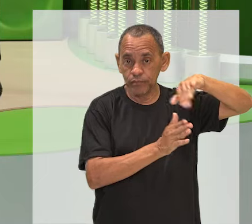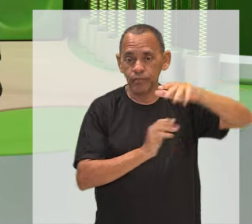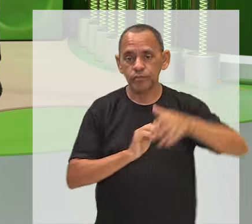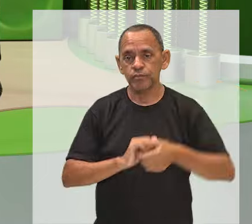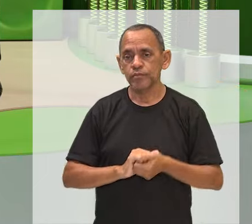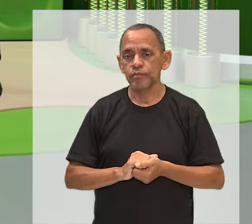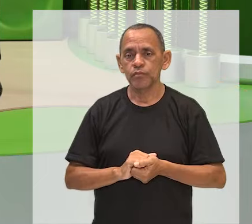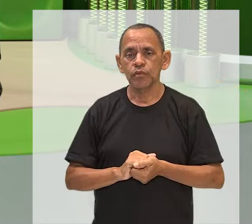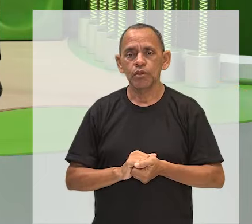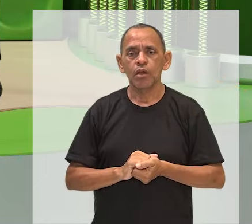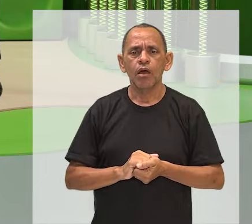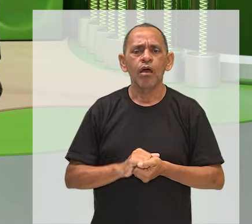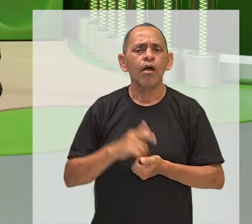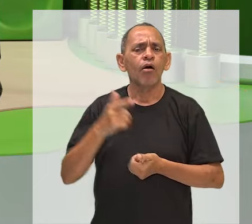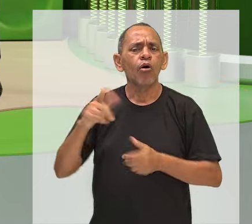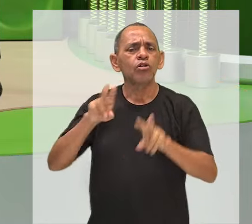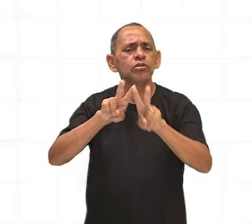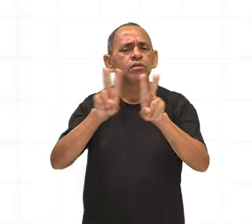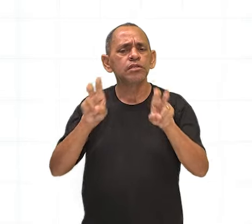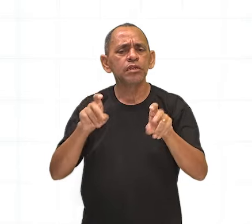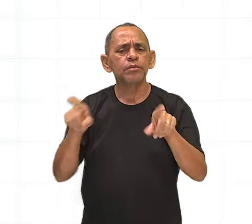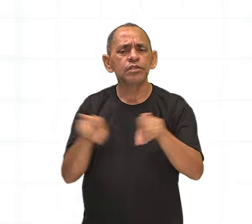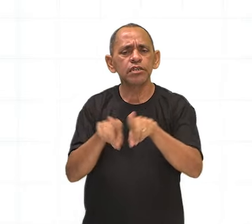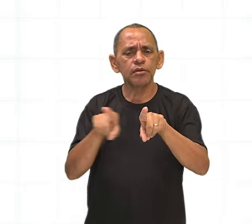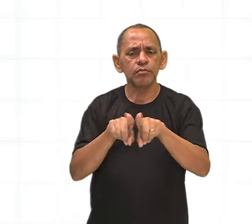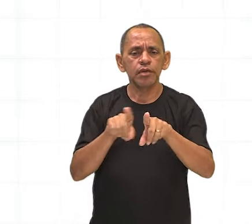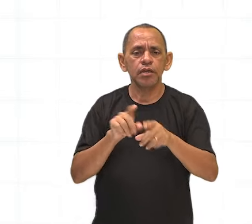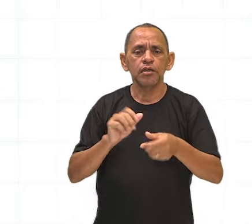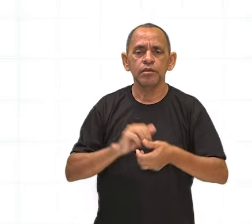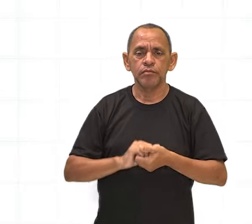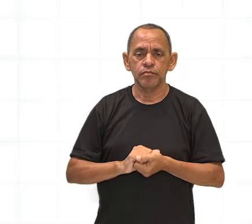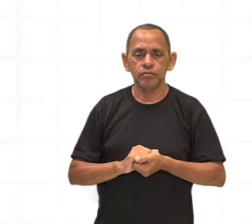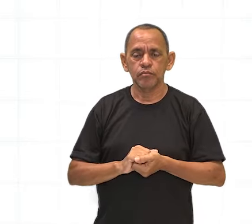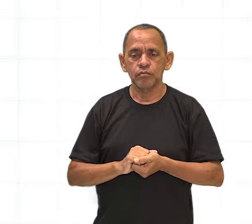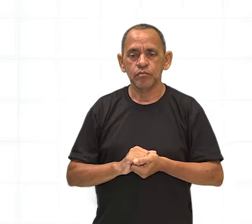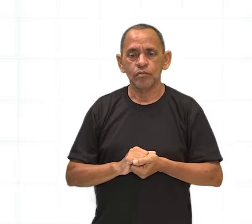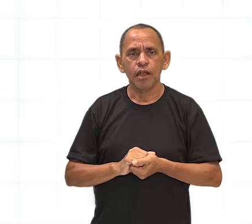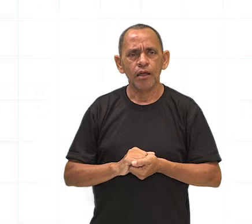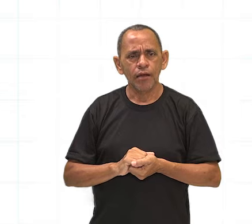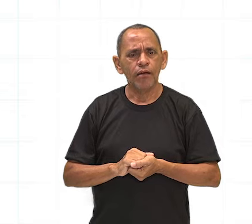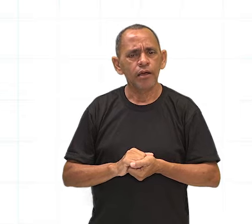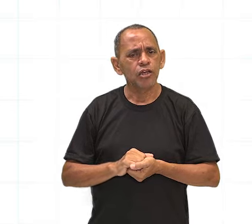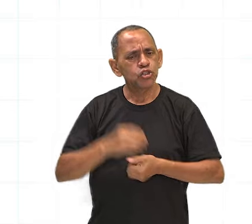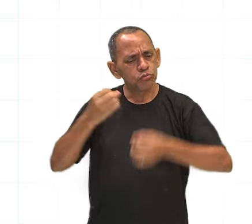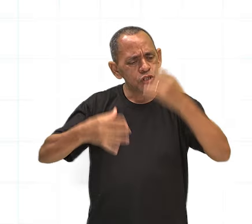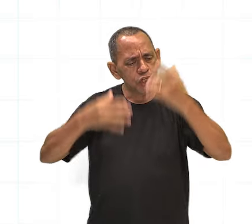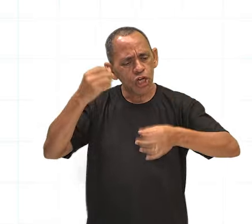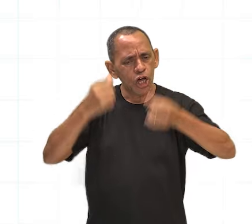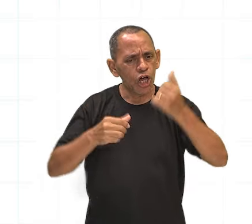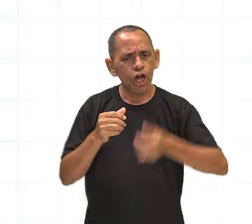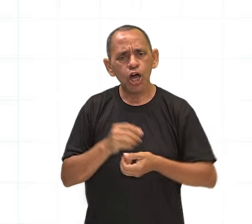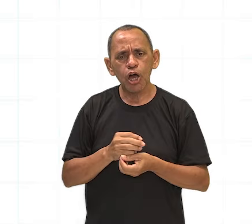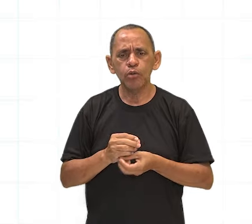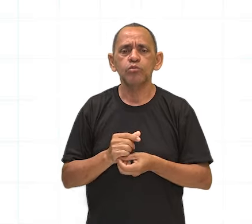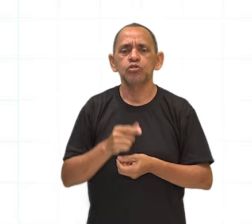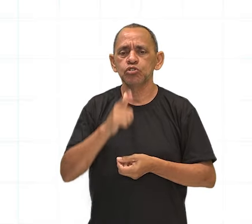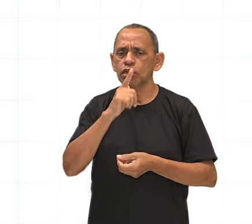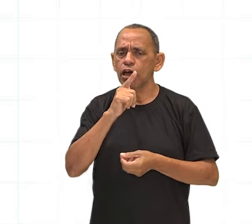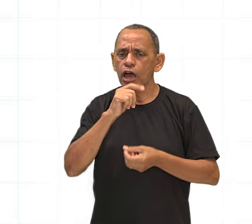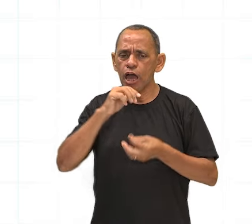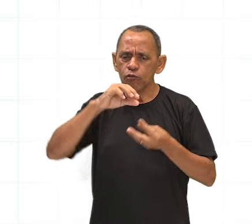bastante interessante, que eu quero que vocês observem, né? A gente falou aí bastante de umidade, certo? Então, a gente